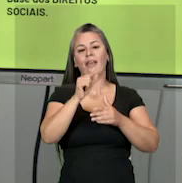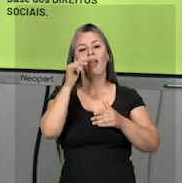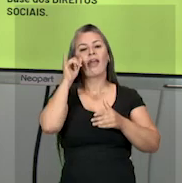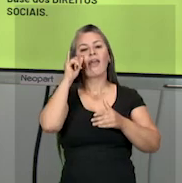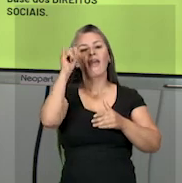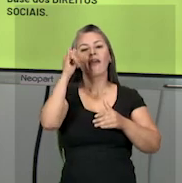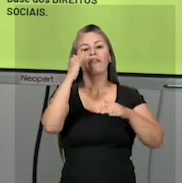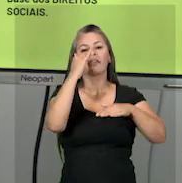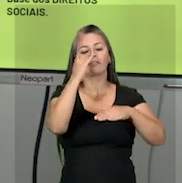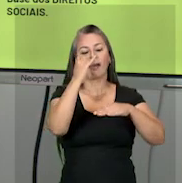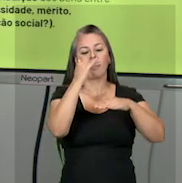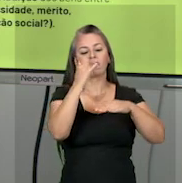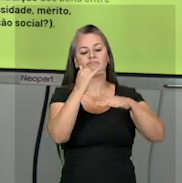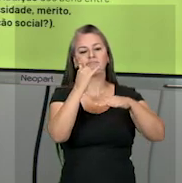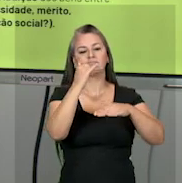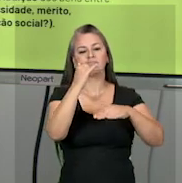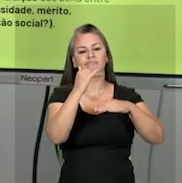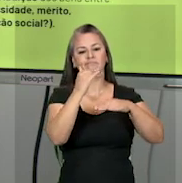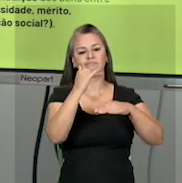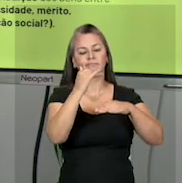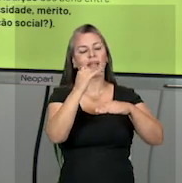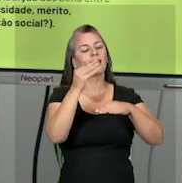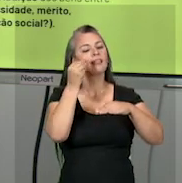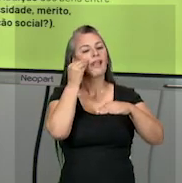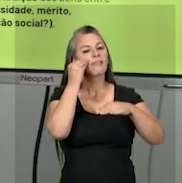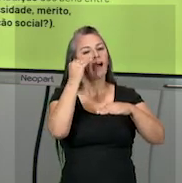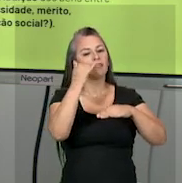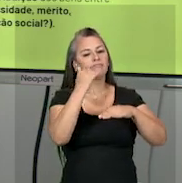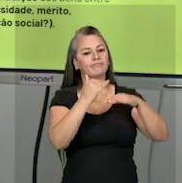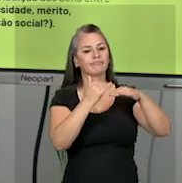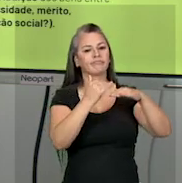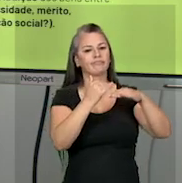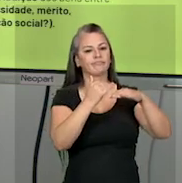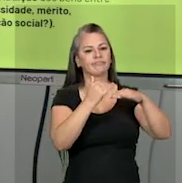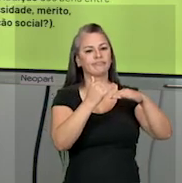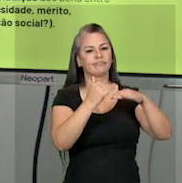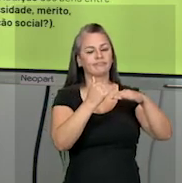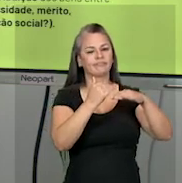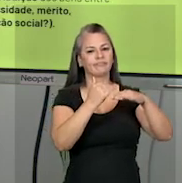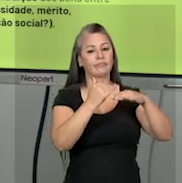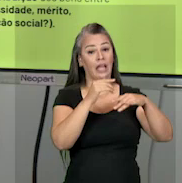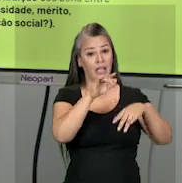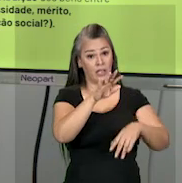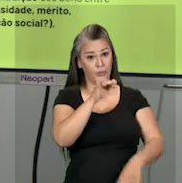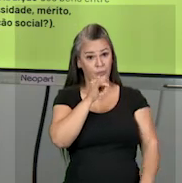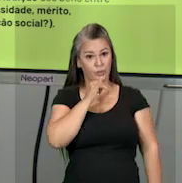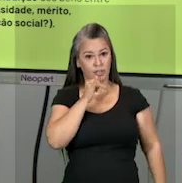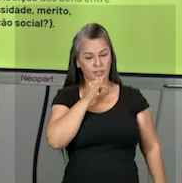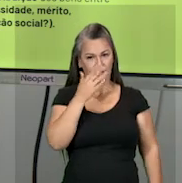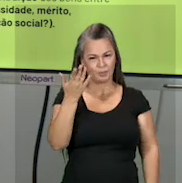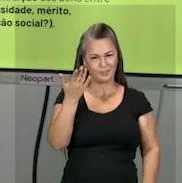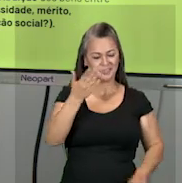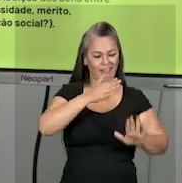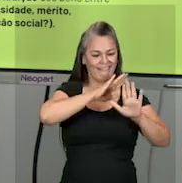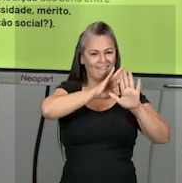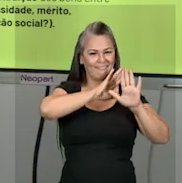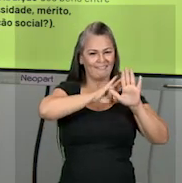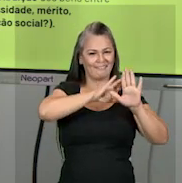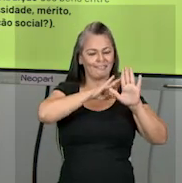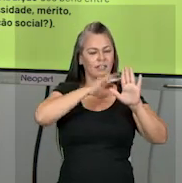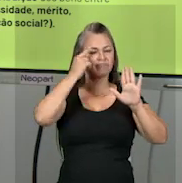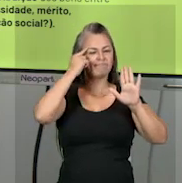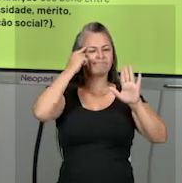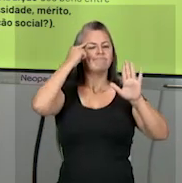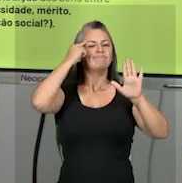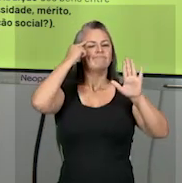desigualdades entre as pessoas, né? Uma ideologia ela vai ser menos ou mais igualitária, ela vai valorizar mais ou